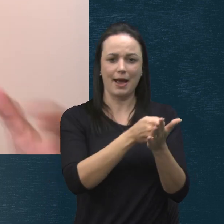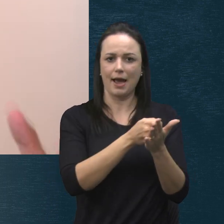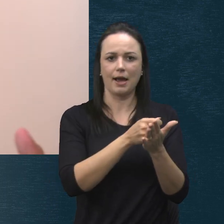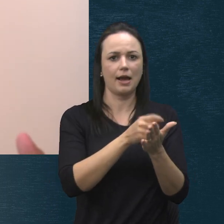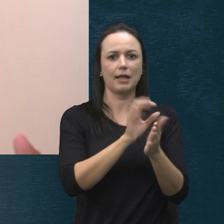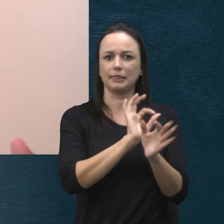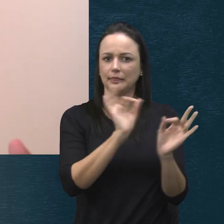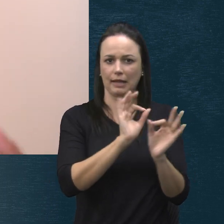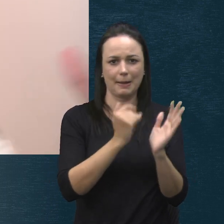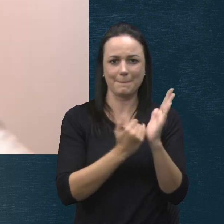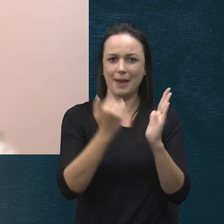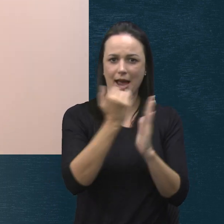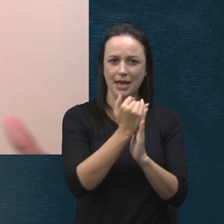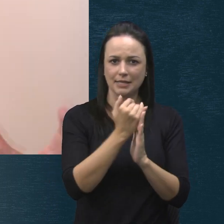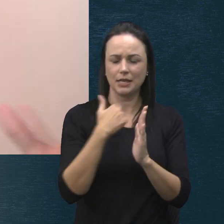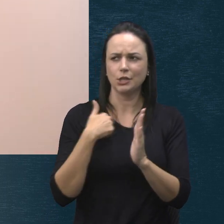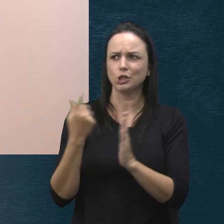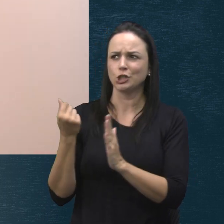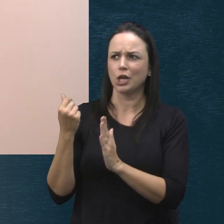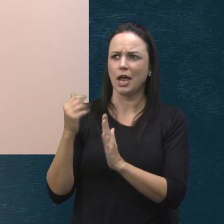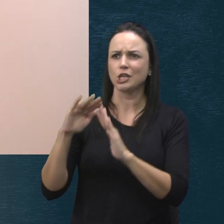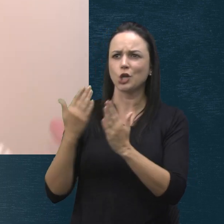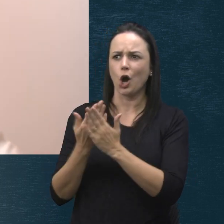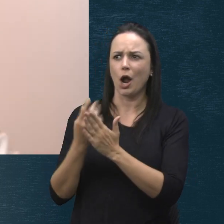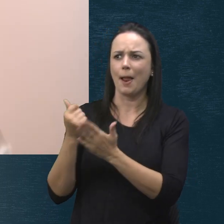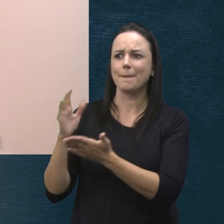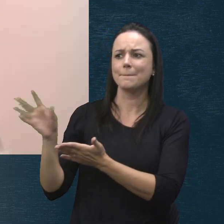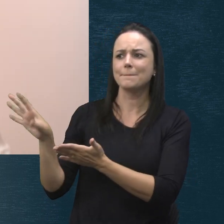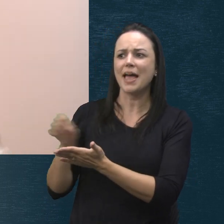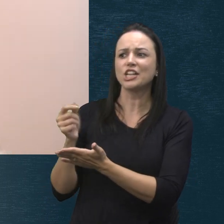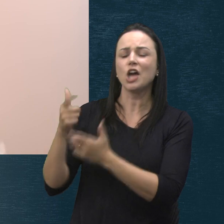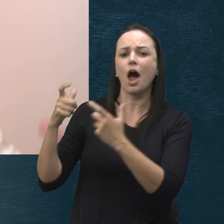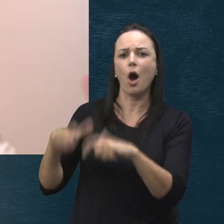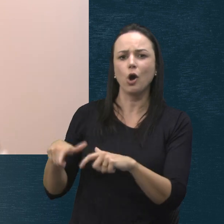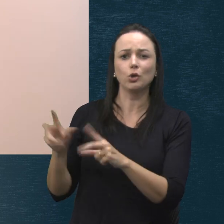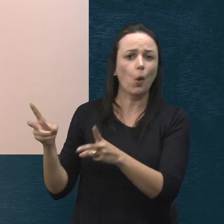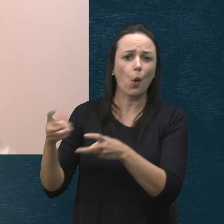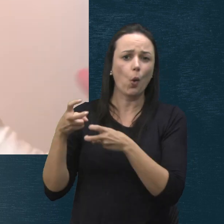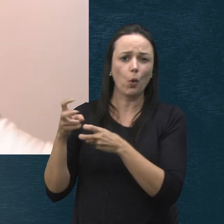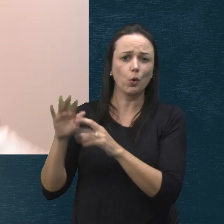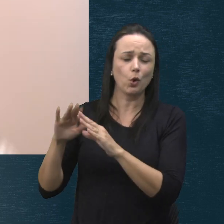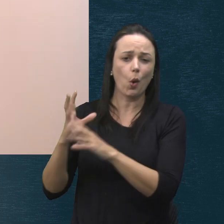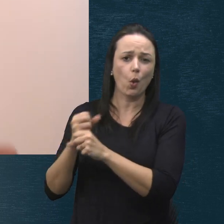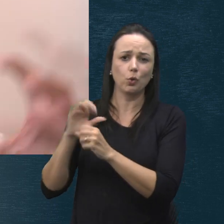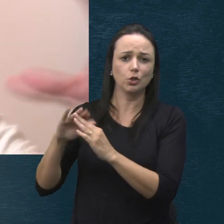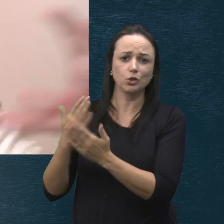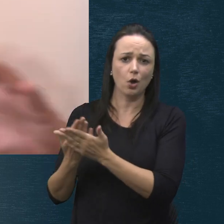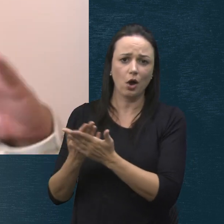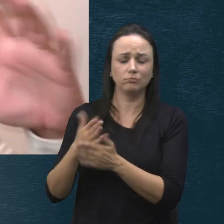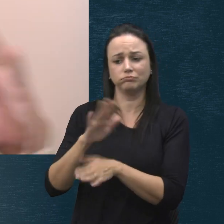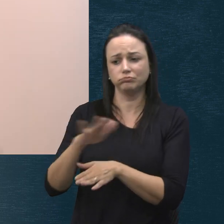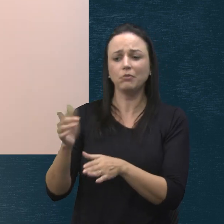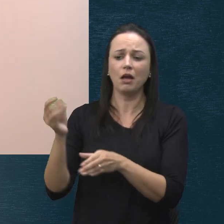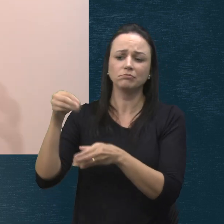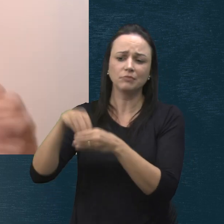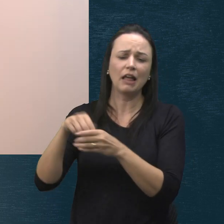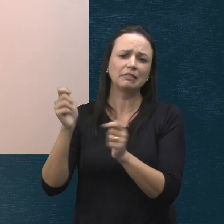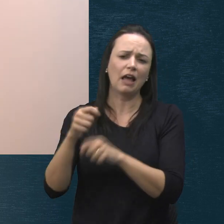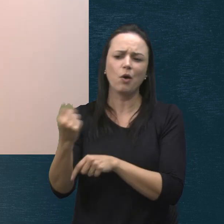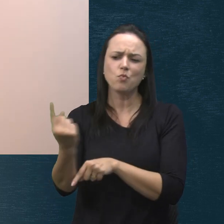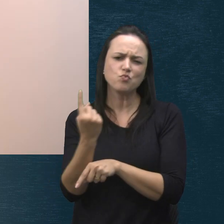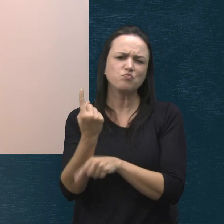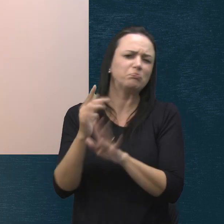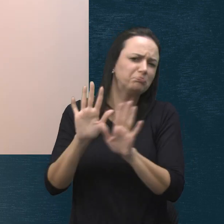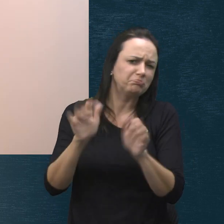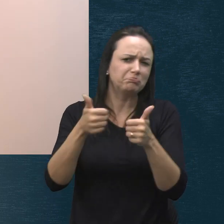retirar do lucro total. Mas tudo bem, você tem uma criança ali, uma adolescente, você está ali, é um valor que está dentro de uma margem ali. Só